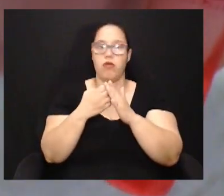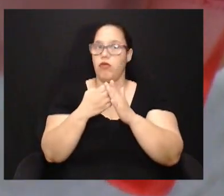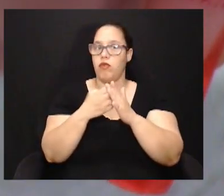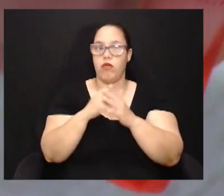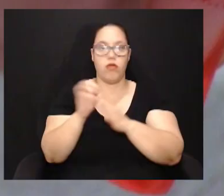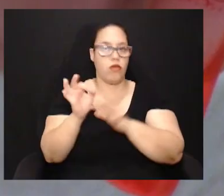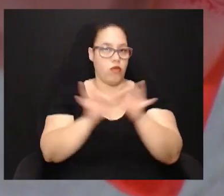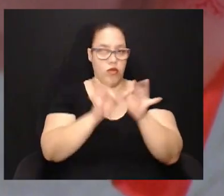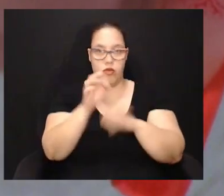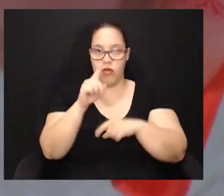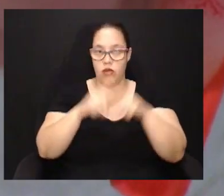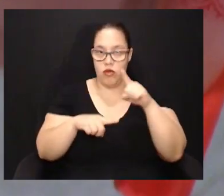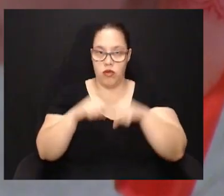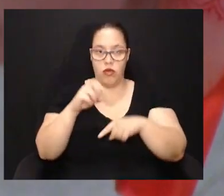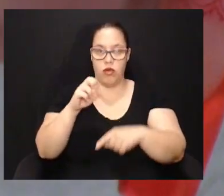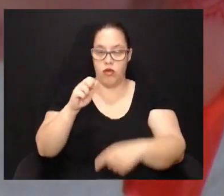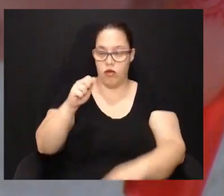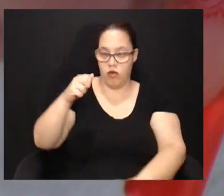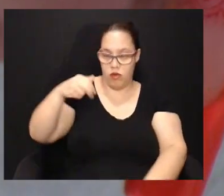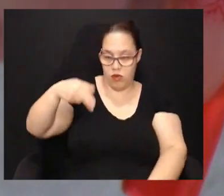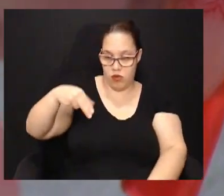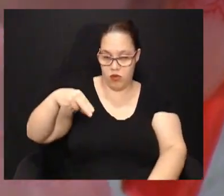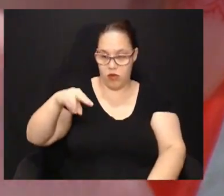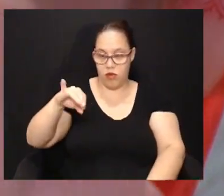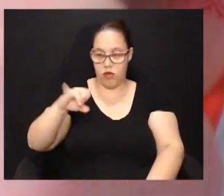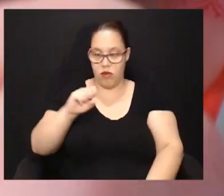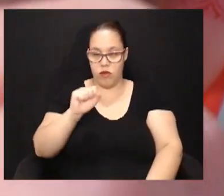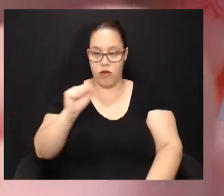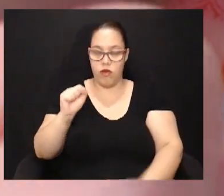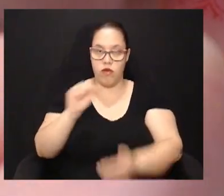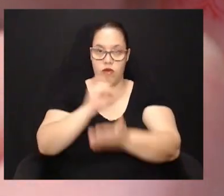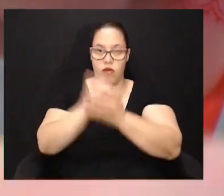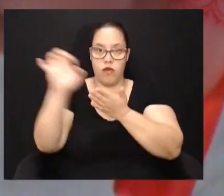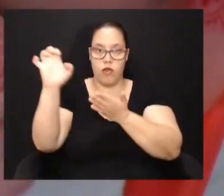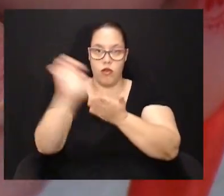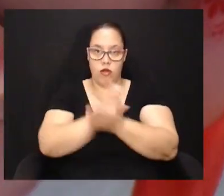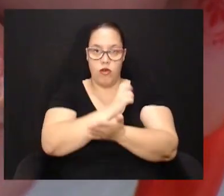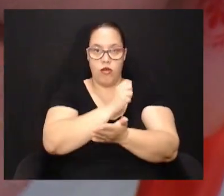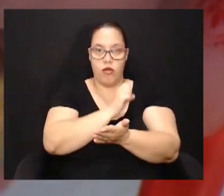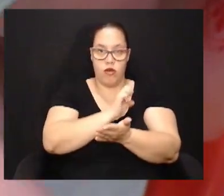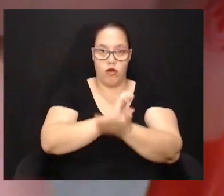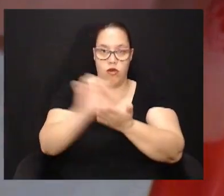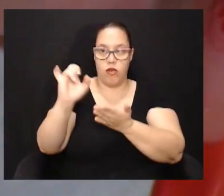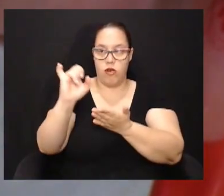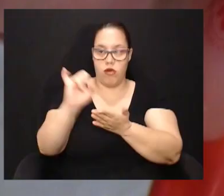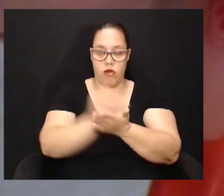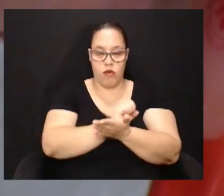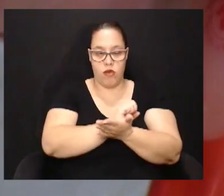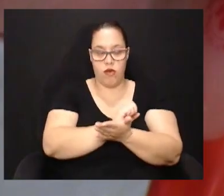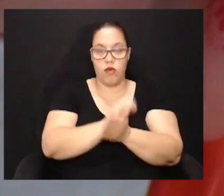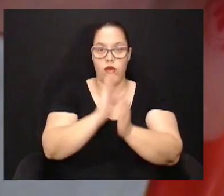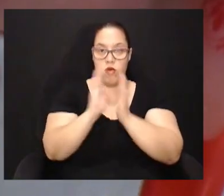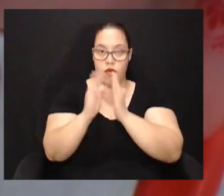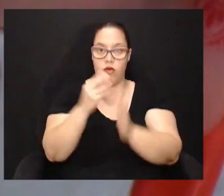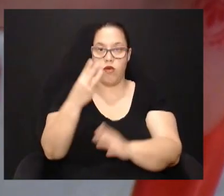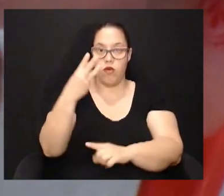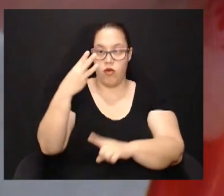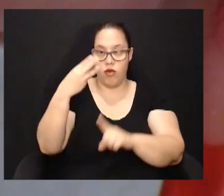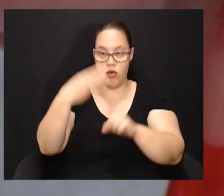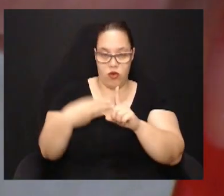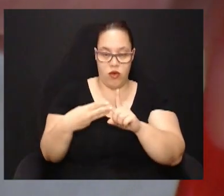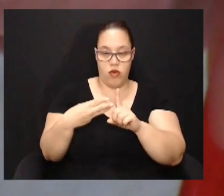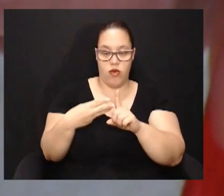mais regularizar os seus produtos junto à Anvisa e também não podem mais fazer importação desses produtos. No entanto, por um prazo de